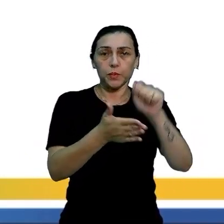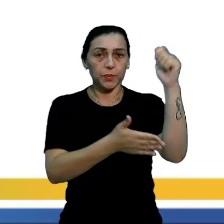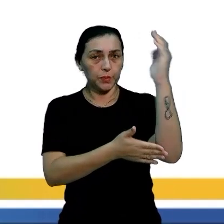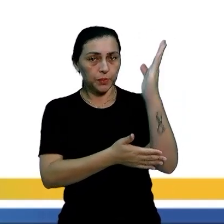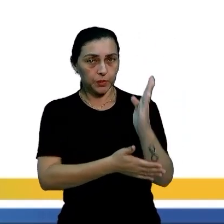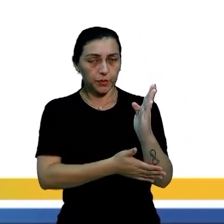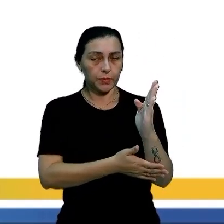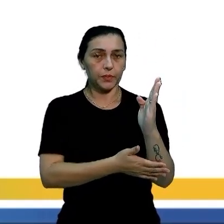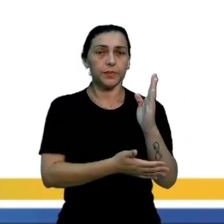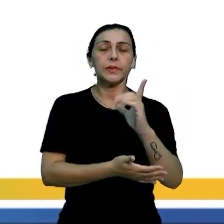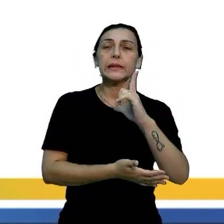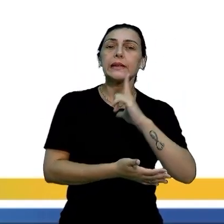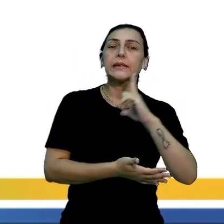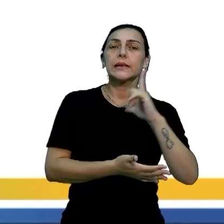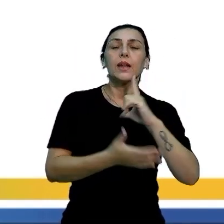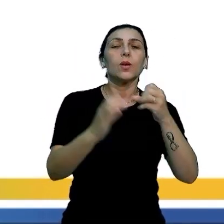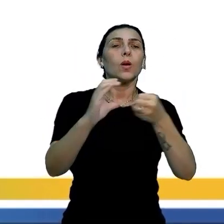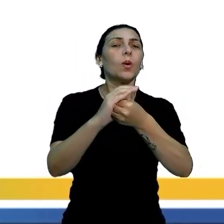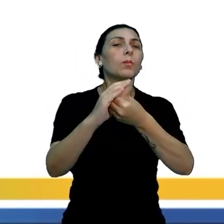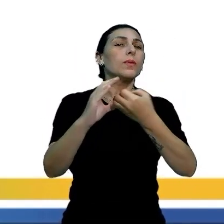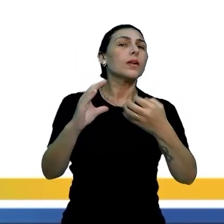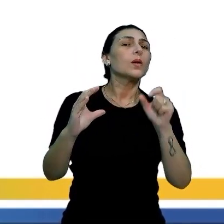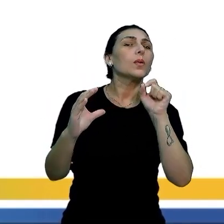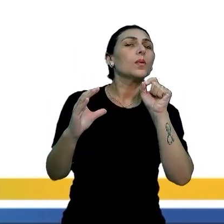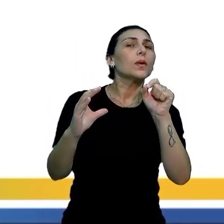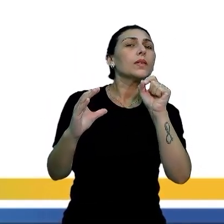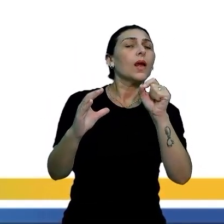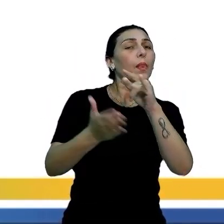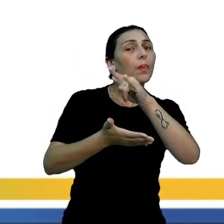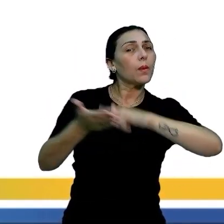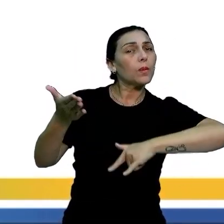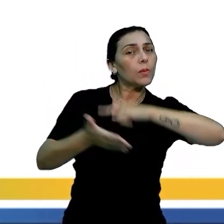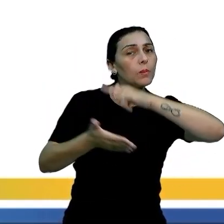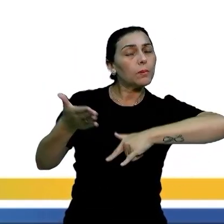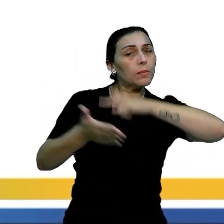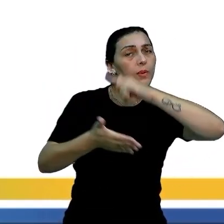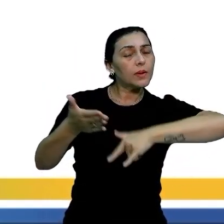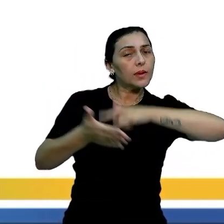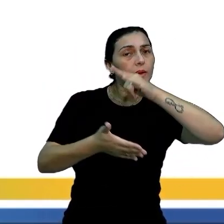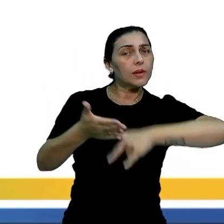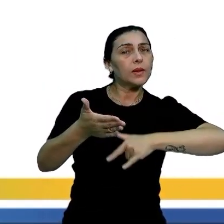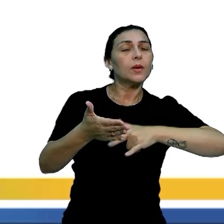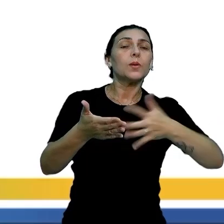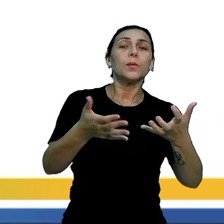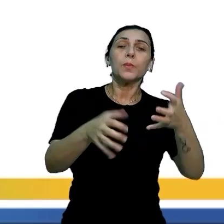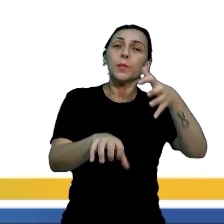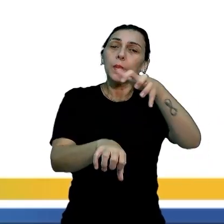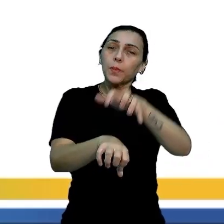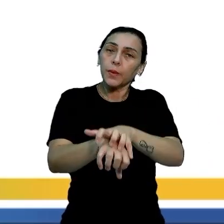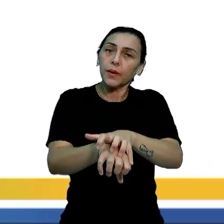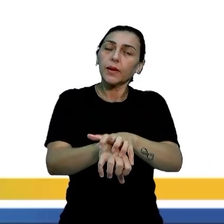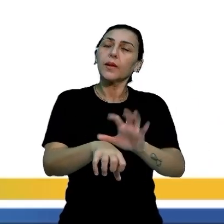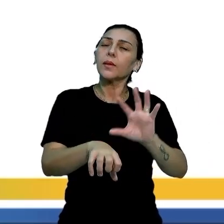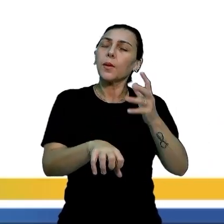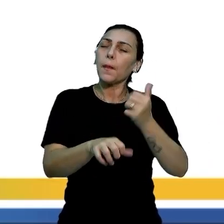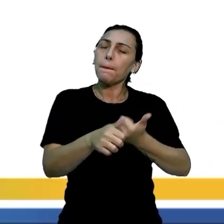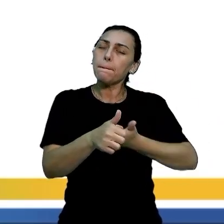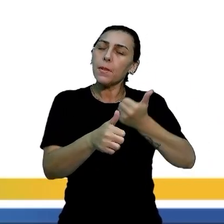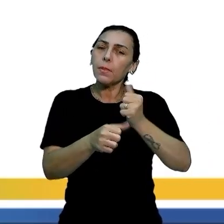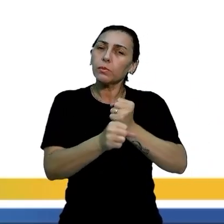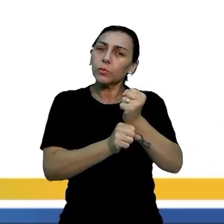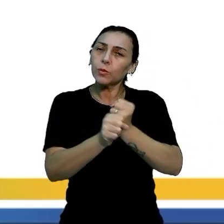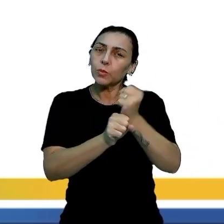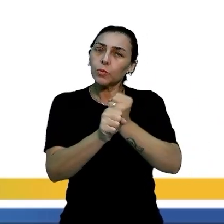Brasil têm como característica a documentação do processo colonizador que marcou os primeiros anos